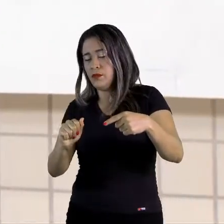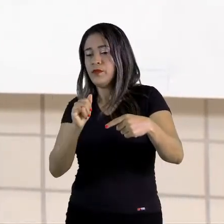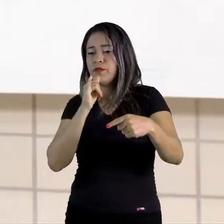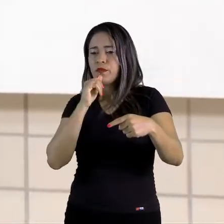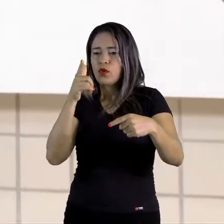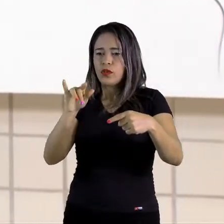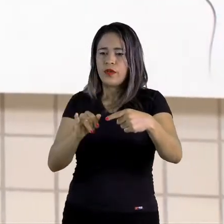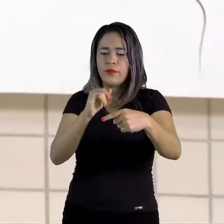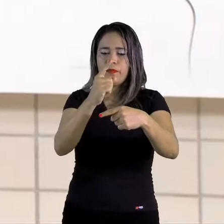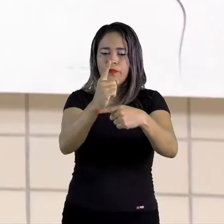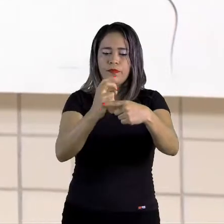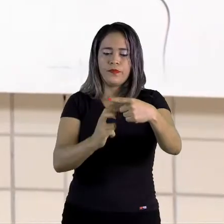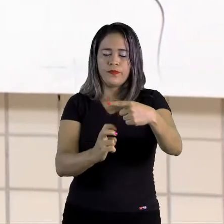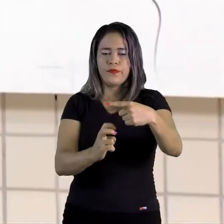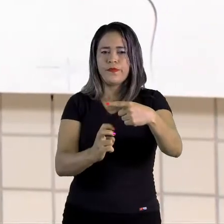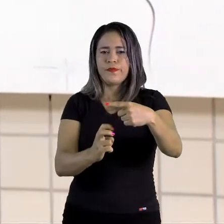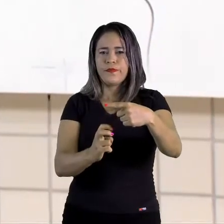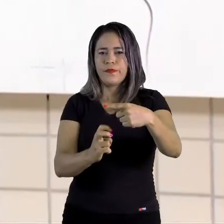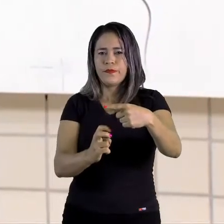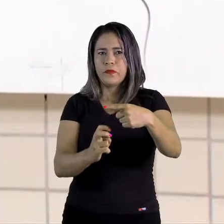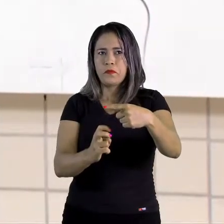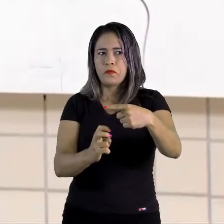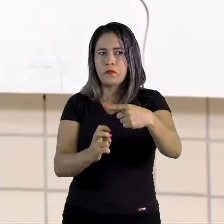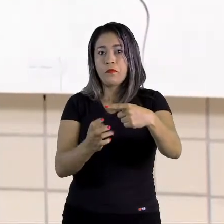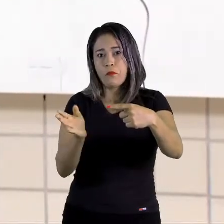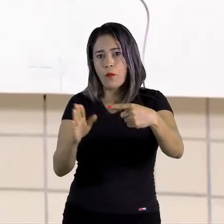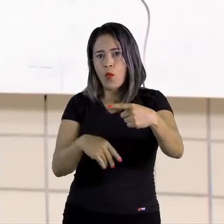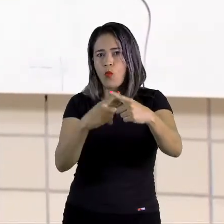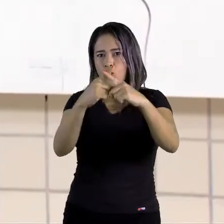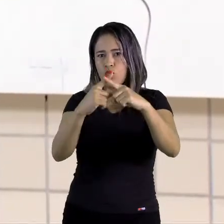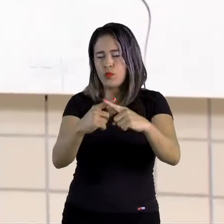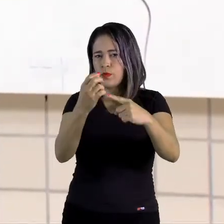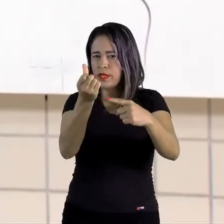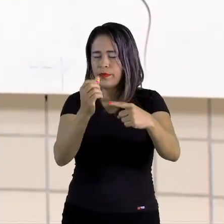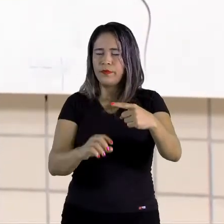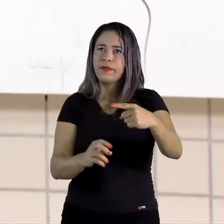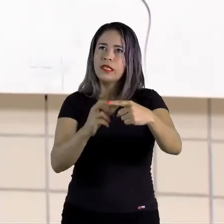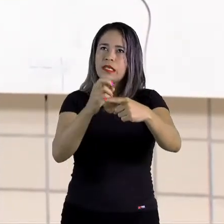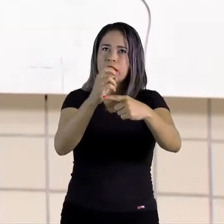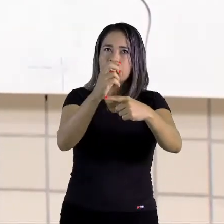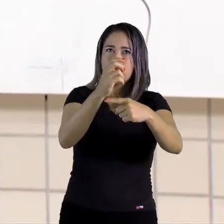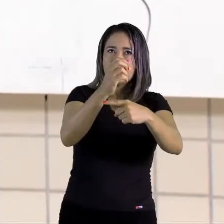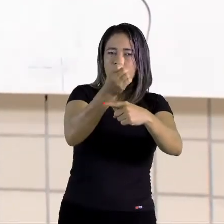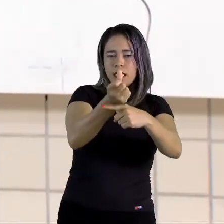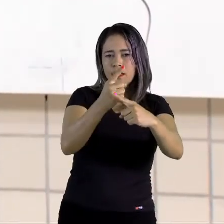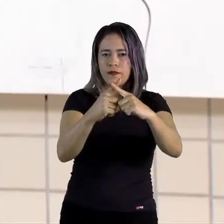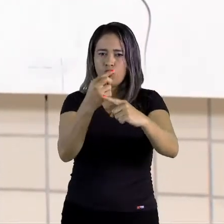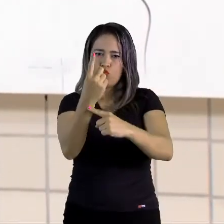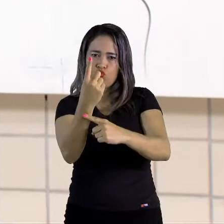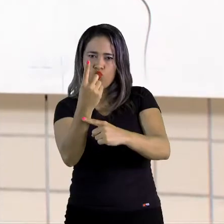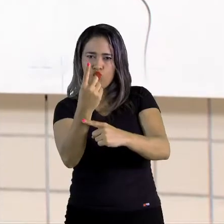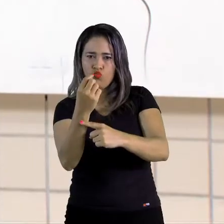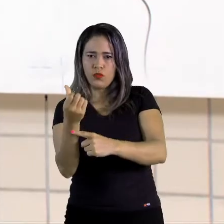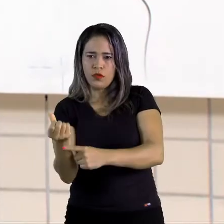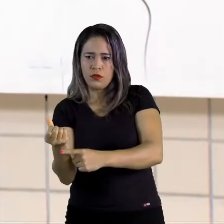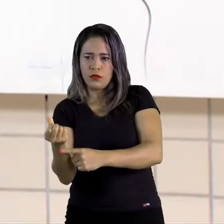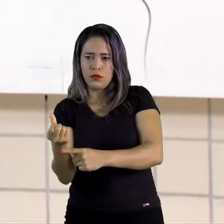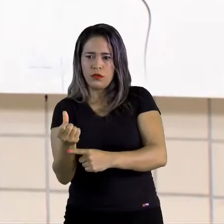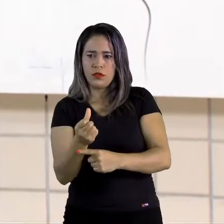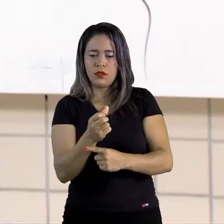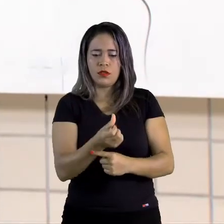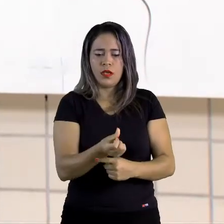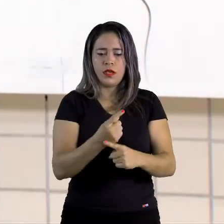1/5. Vamos multiplicar por 6? 6 vezes 1, 6. 6 vezes